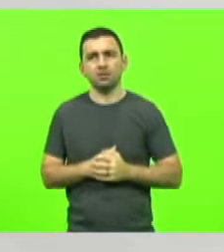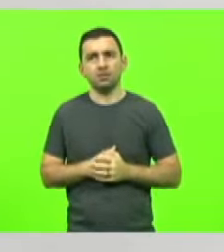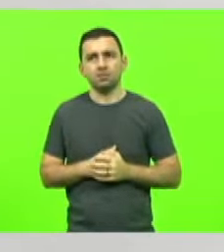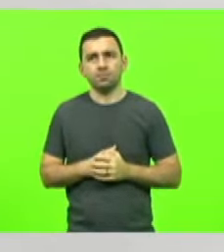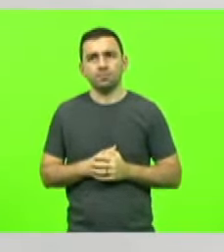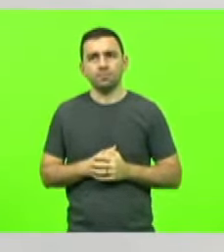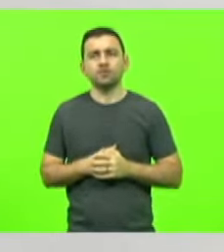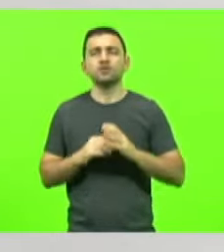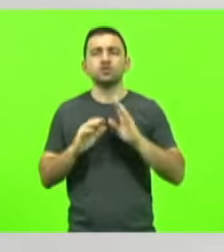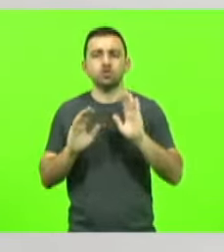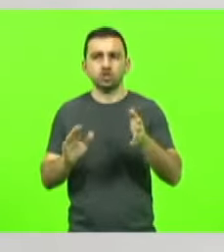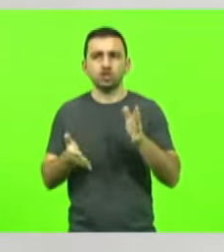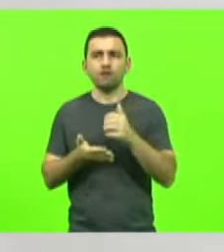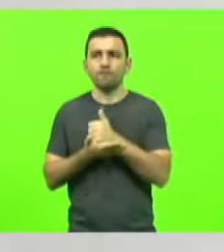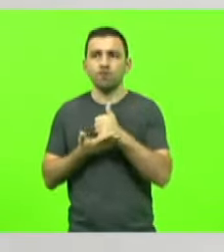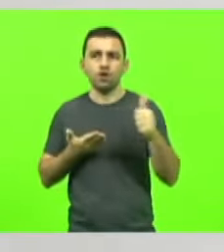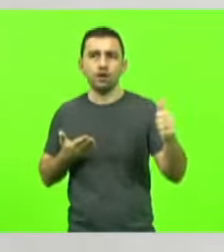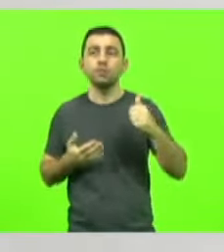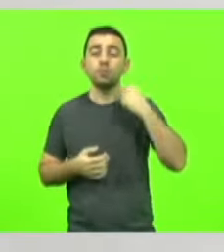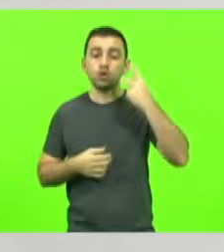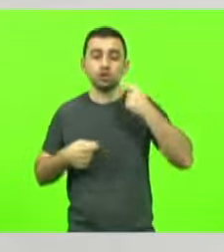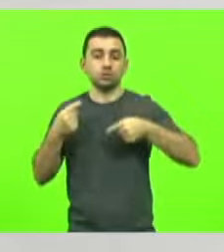já passou da fase política.